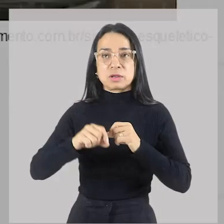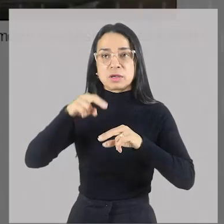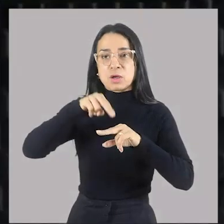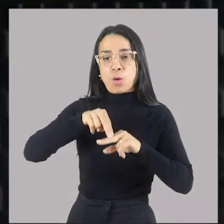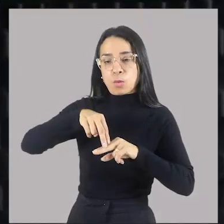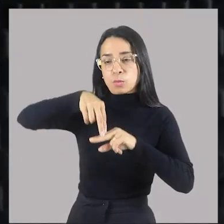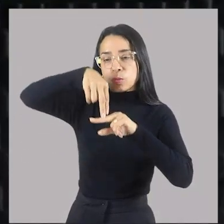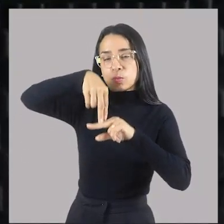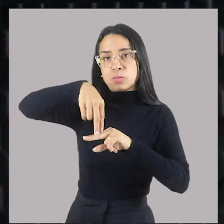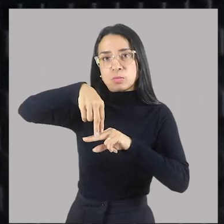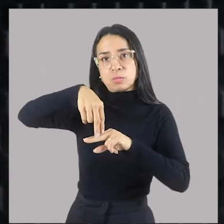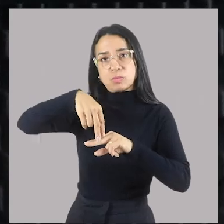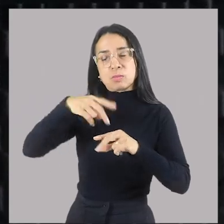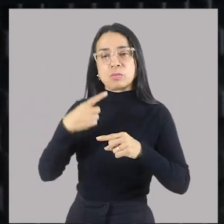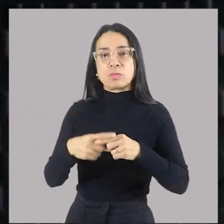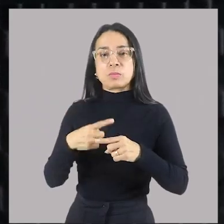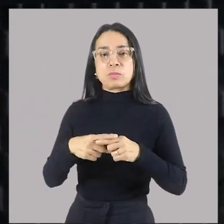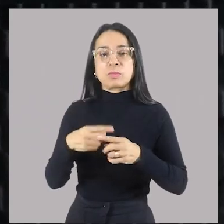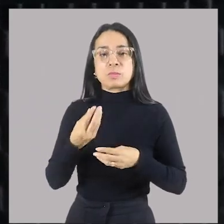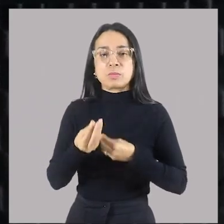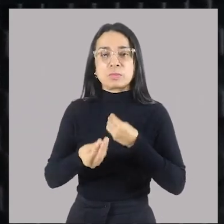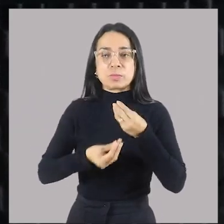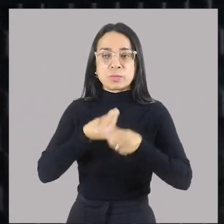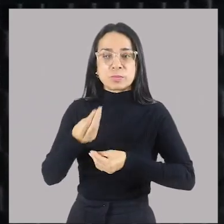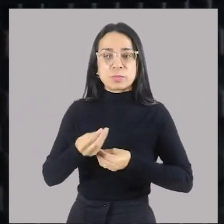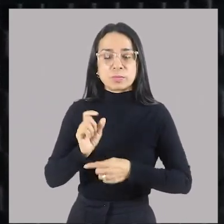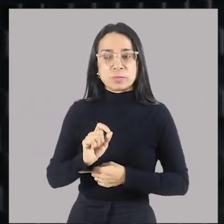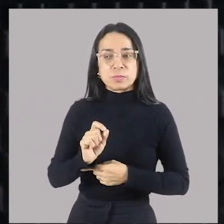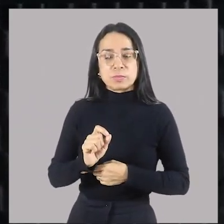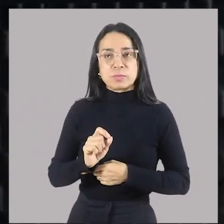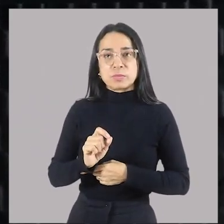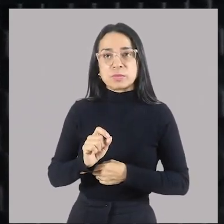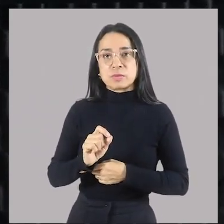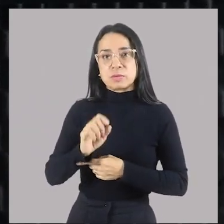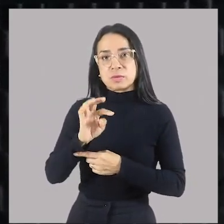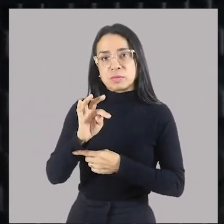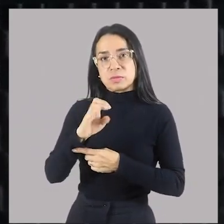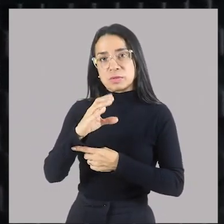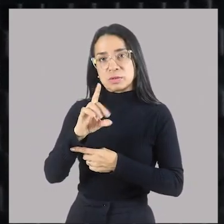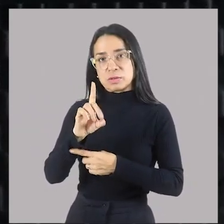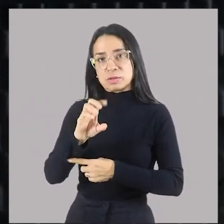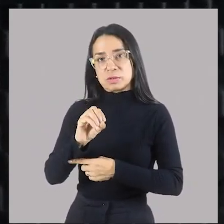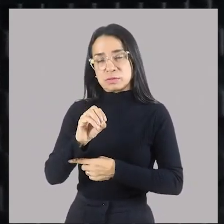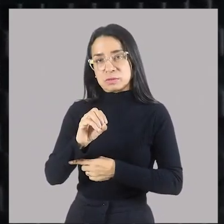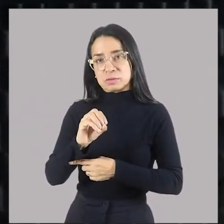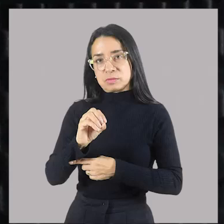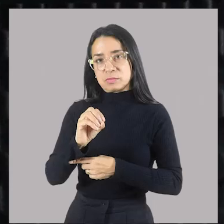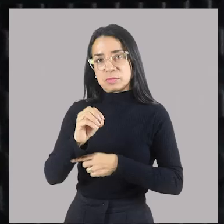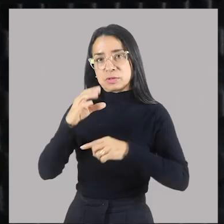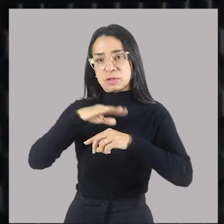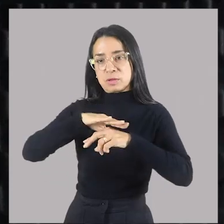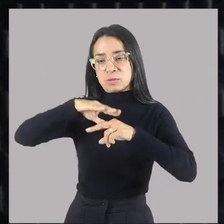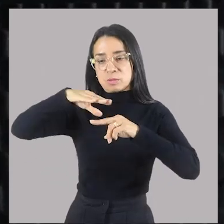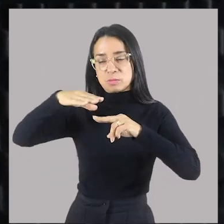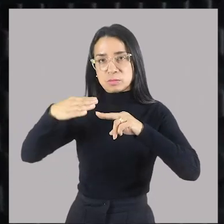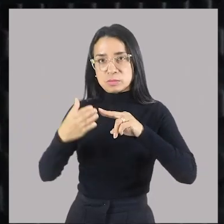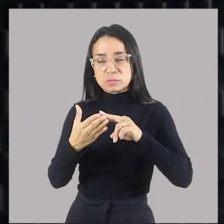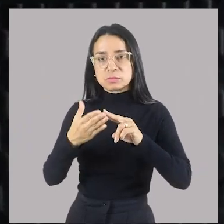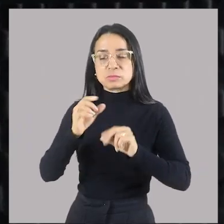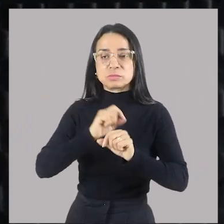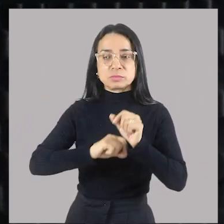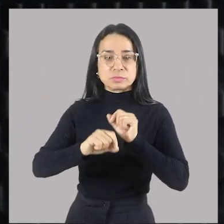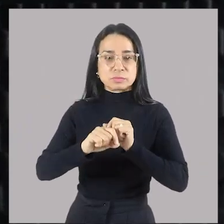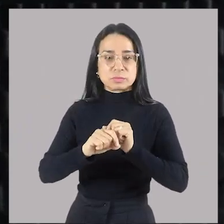sustentação, tá, porque através dele que o tecido muscular ele vai ser inserido nesse tecido